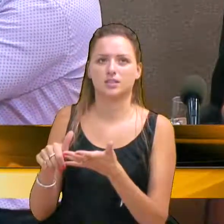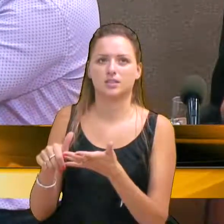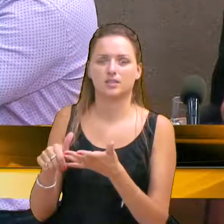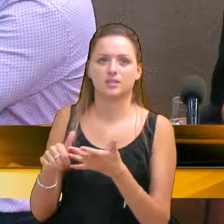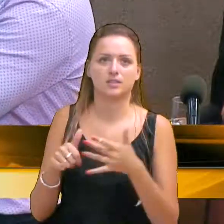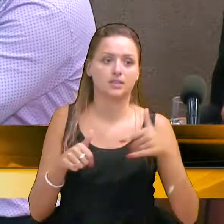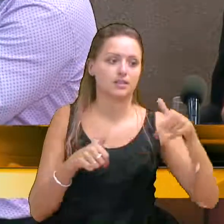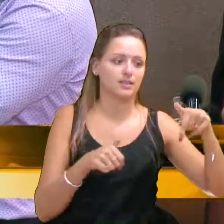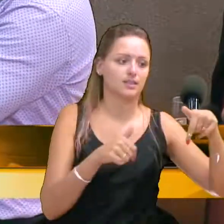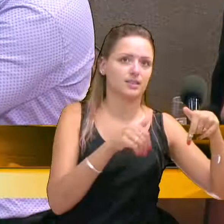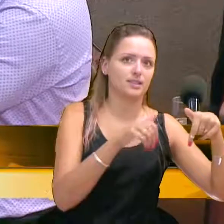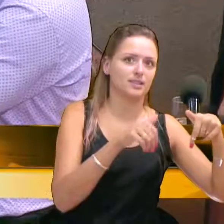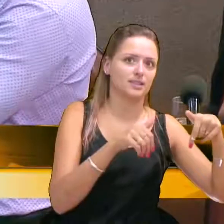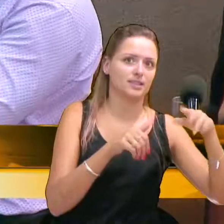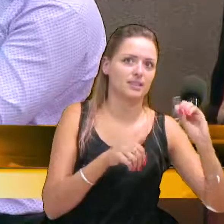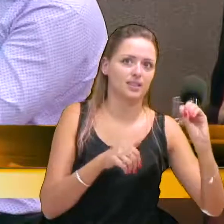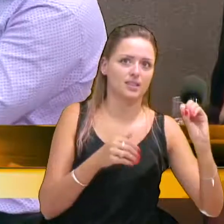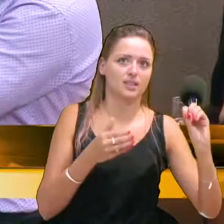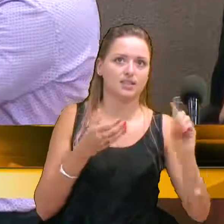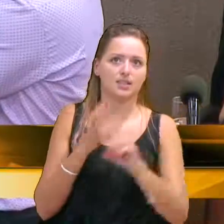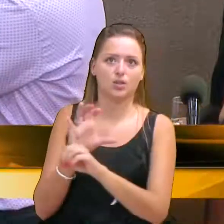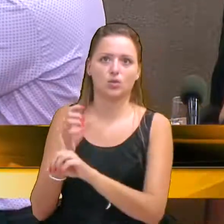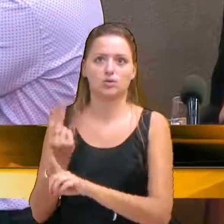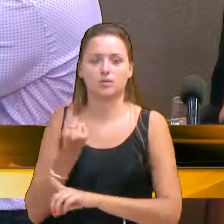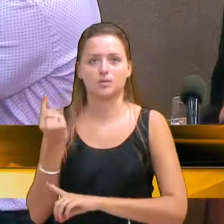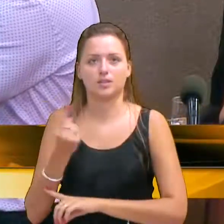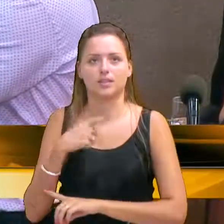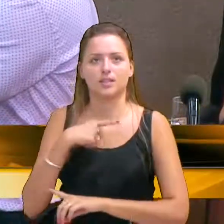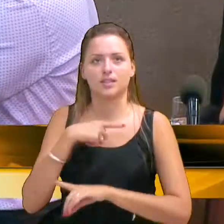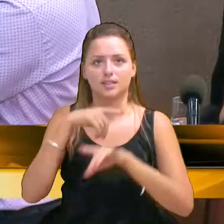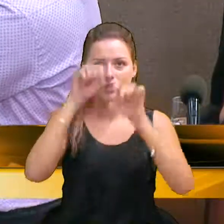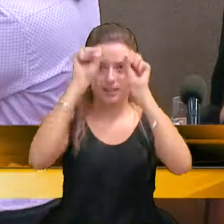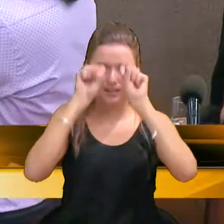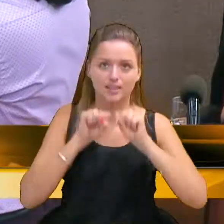a favor. Existe testemunha, existe